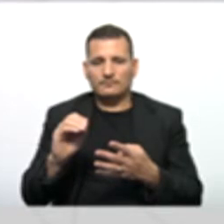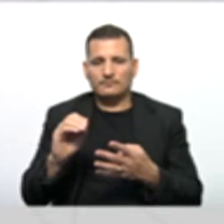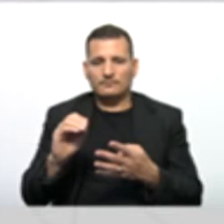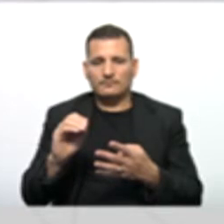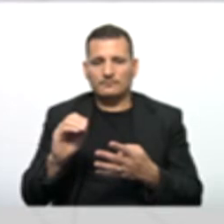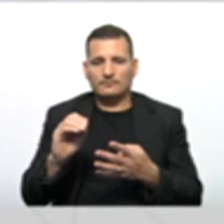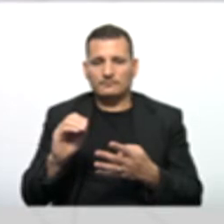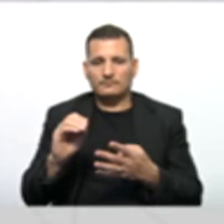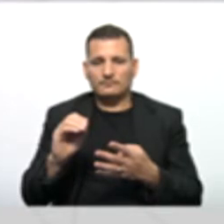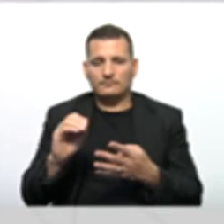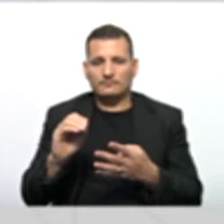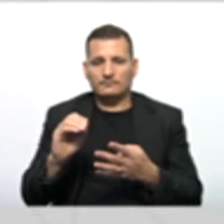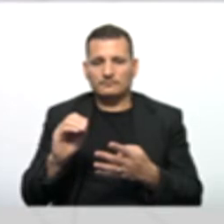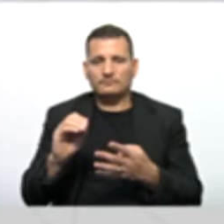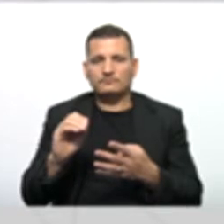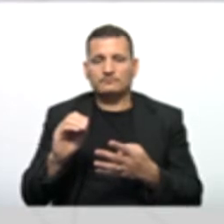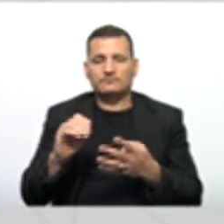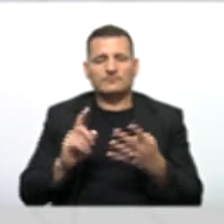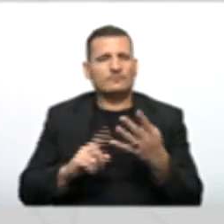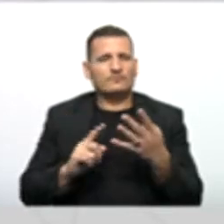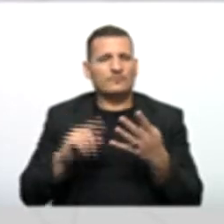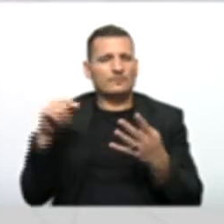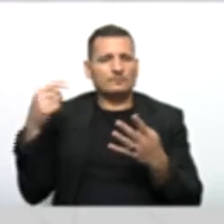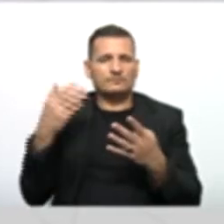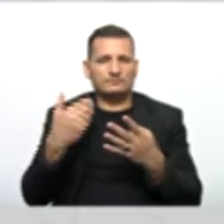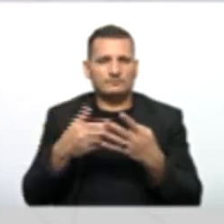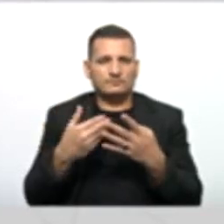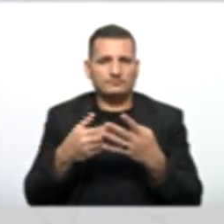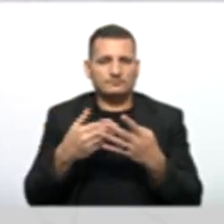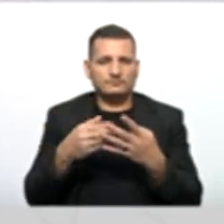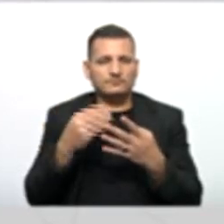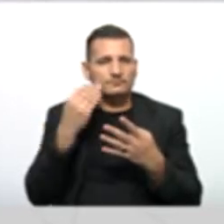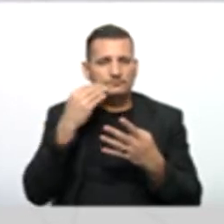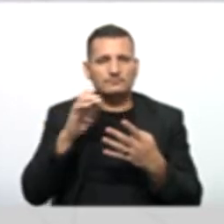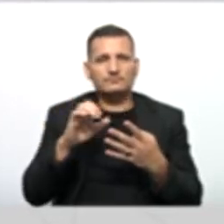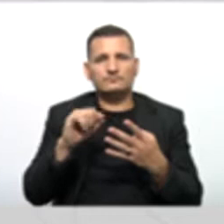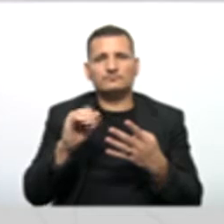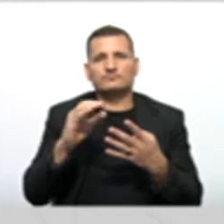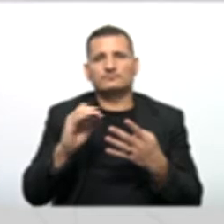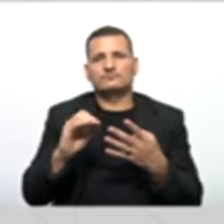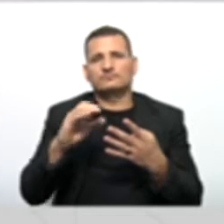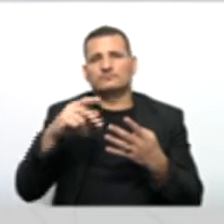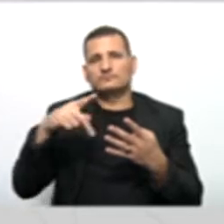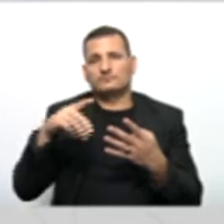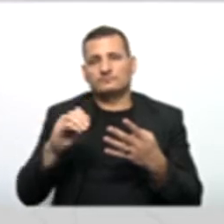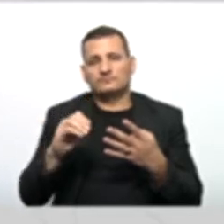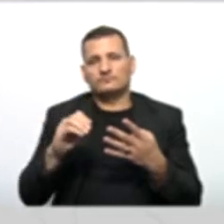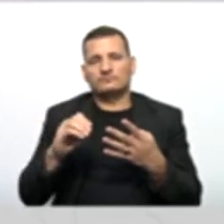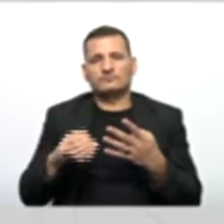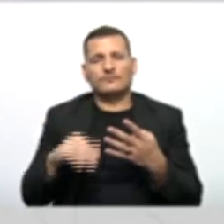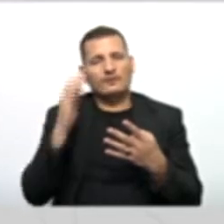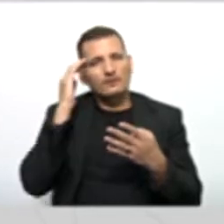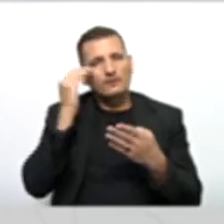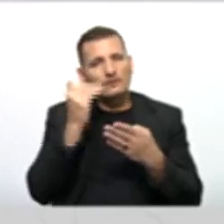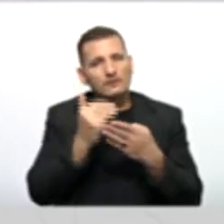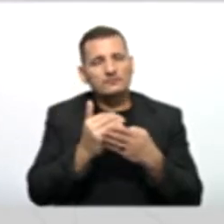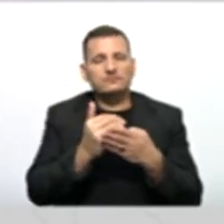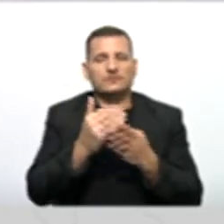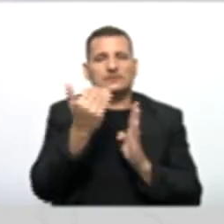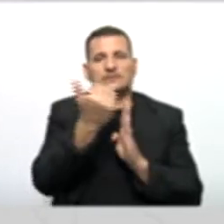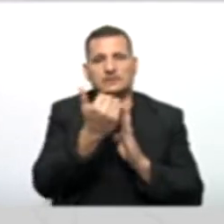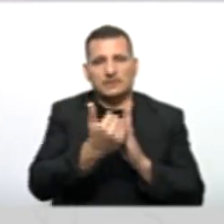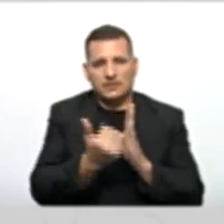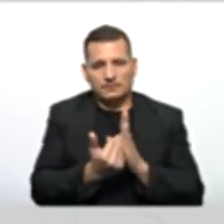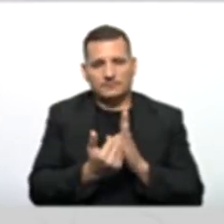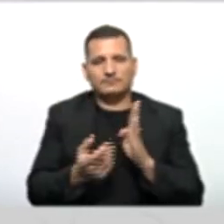na próxima aula, mas para a gente ter aqui uma definição de escopo, são as atividades macros que a gente tem que obedecer dentro do nosso projeto